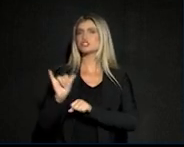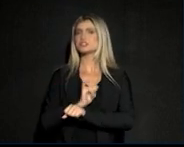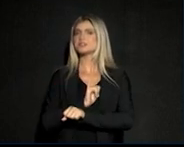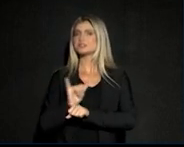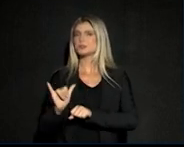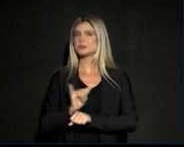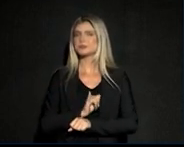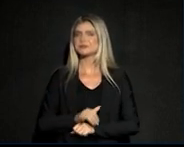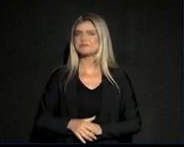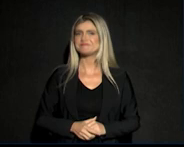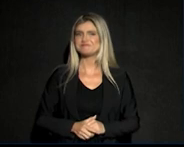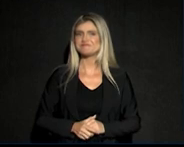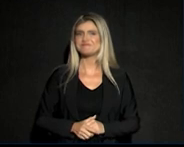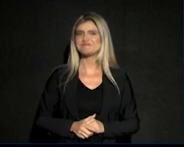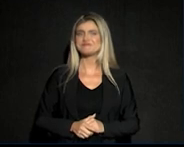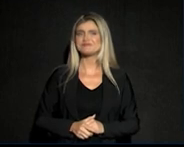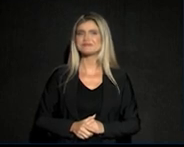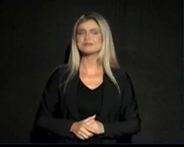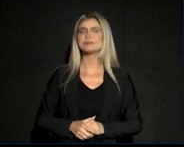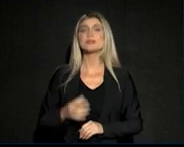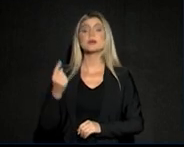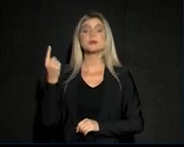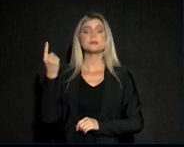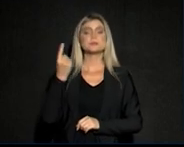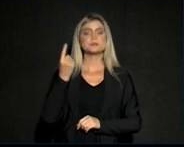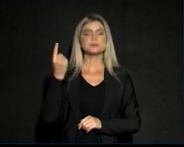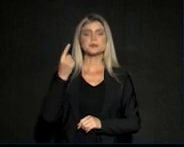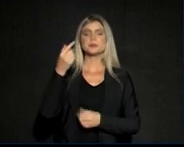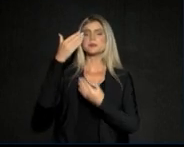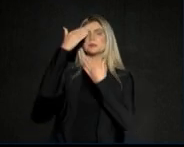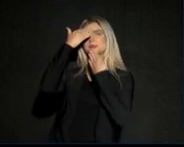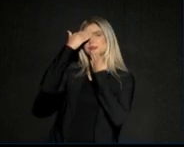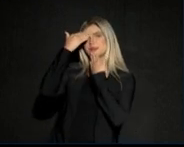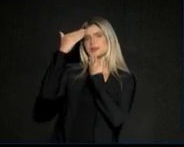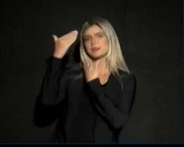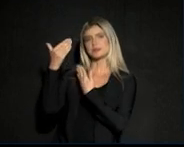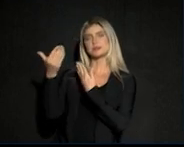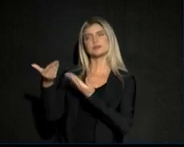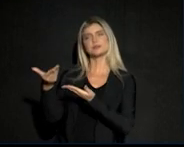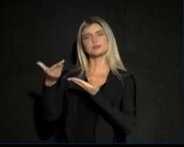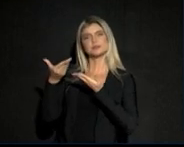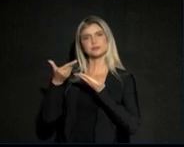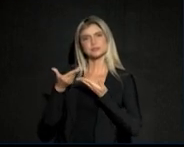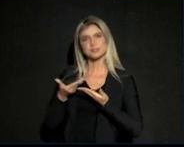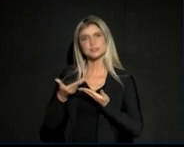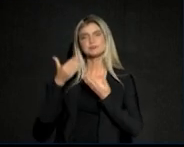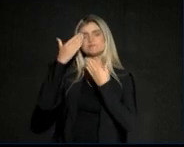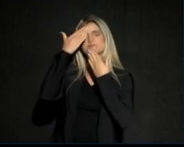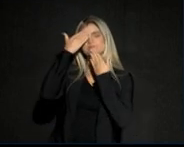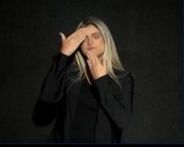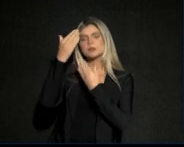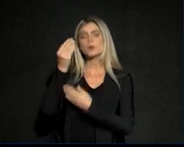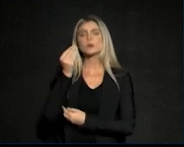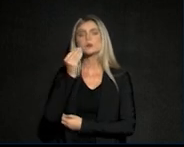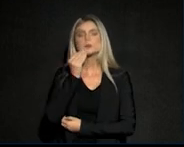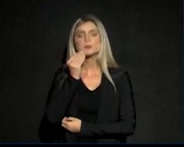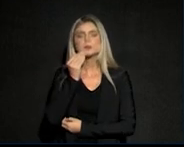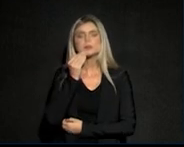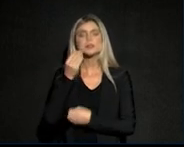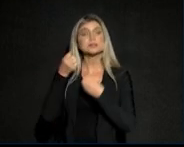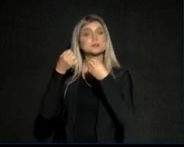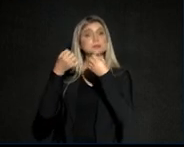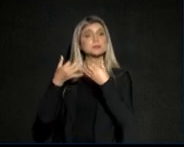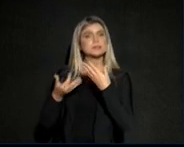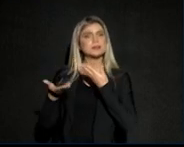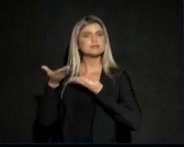do banco primeiro Rosa Obrigado pelo convite do BTG está aqui falando obrigado pela oportunidade contar um